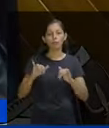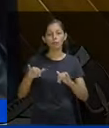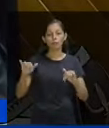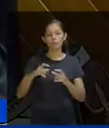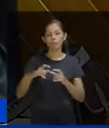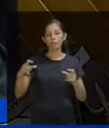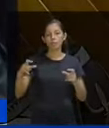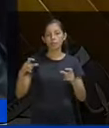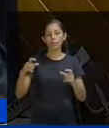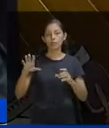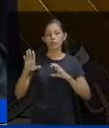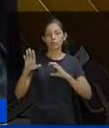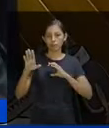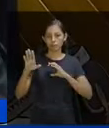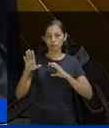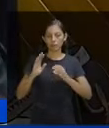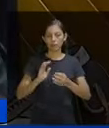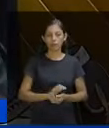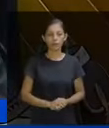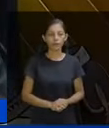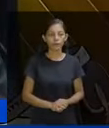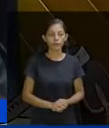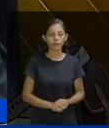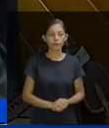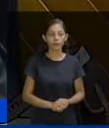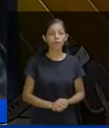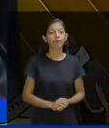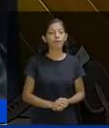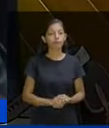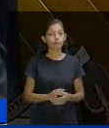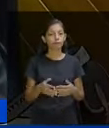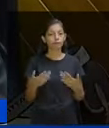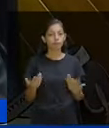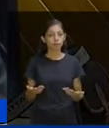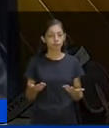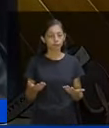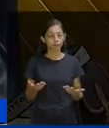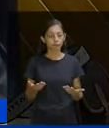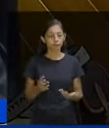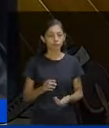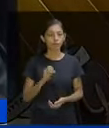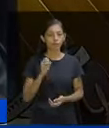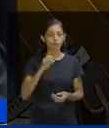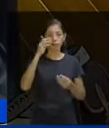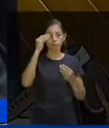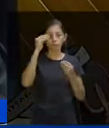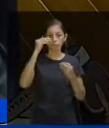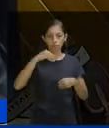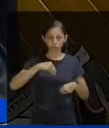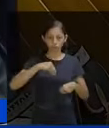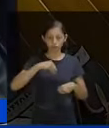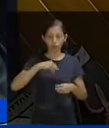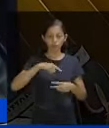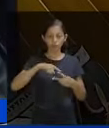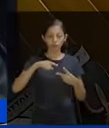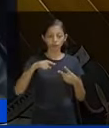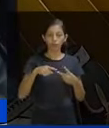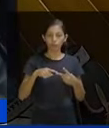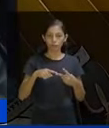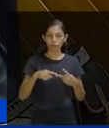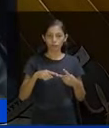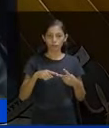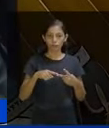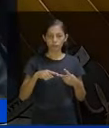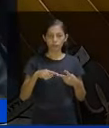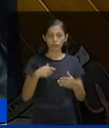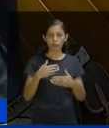sim, destaco que, se houve desistência das candidatas, a ausência de votos era consequência